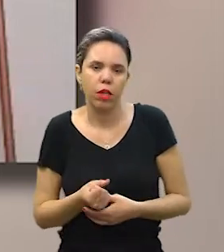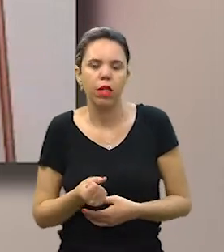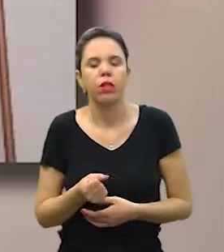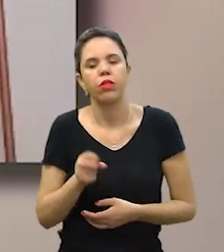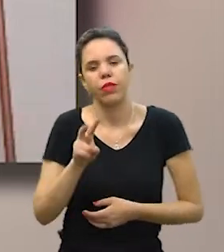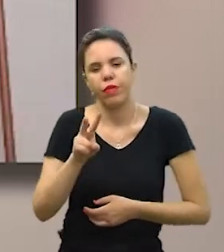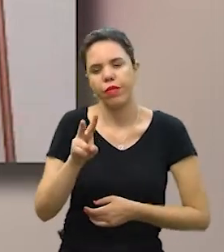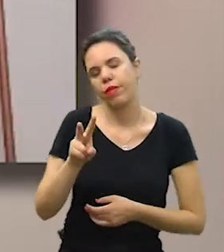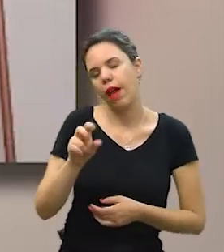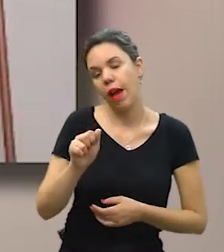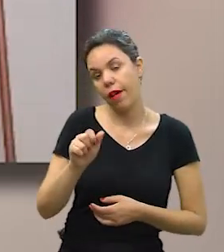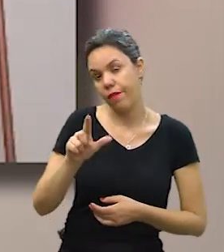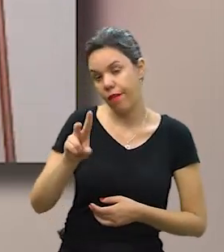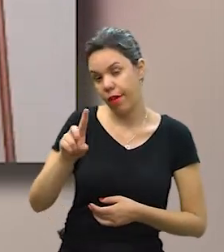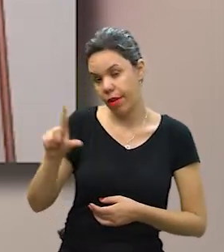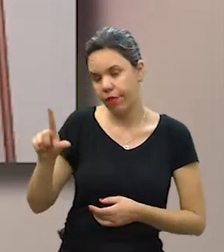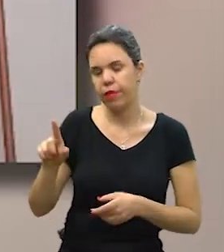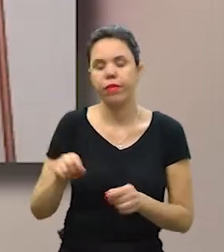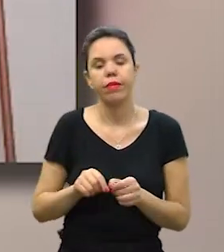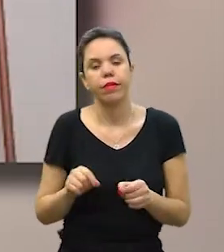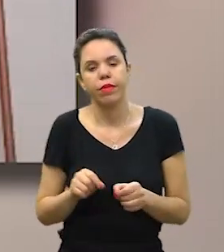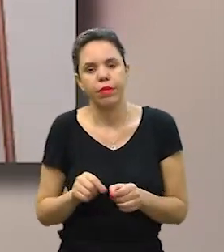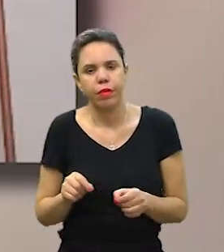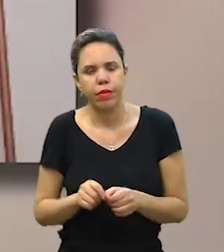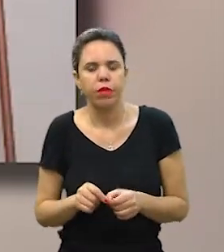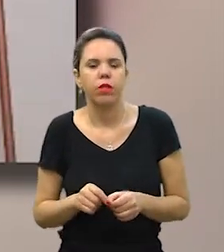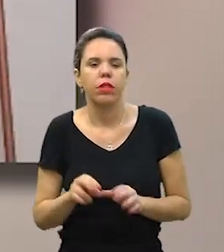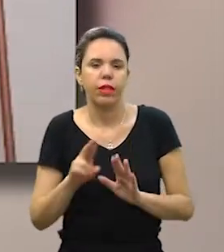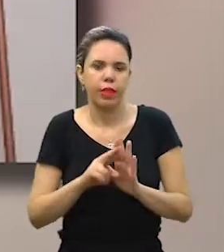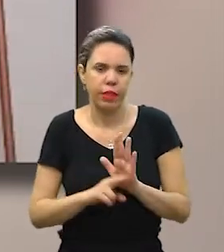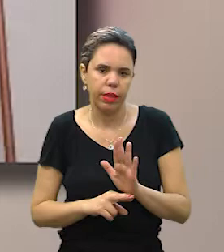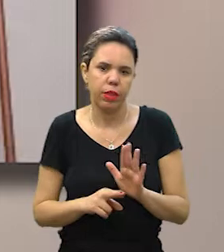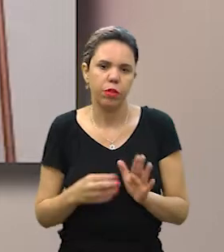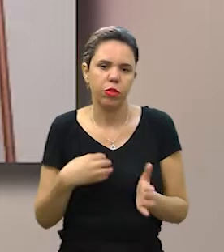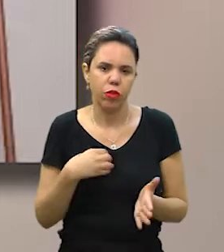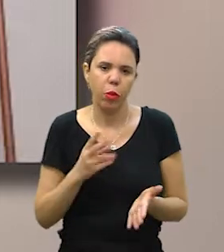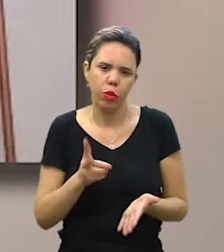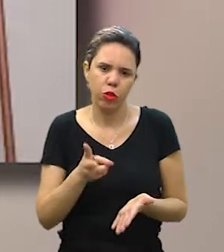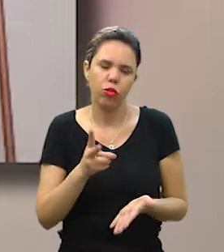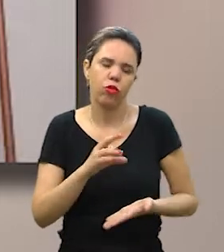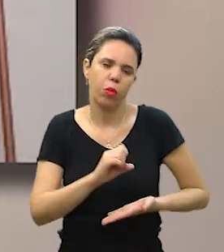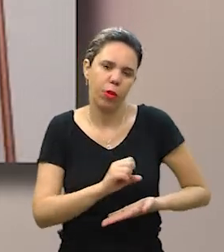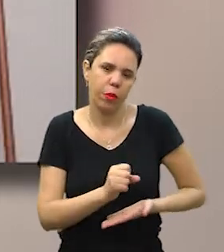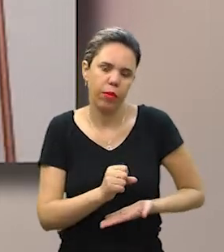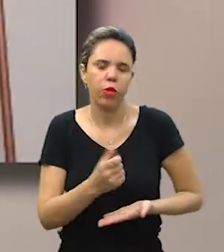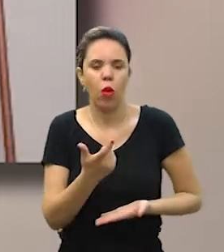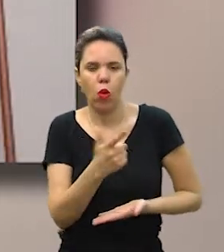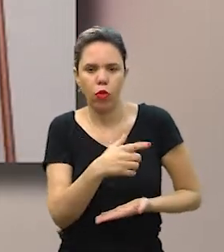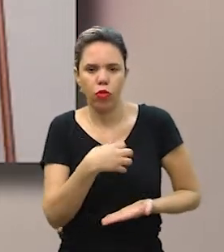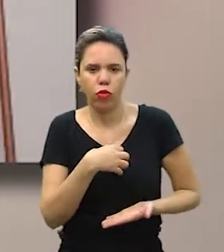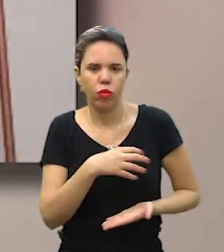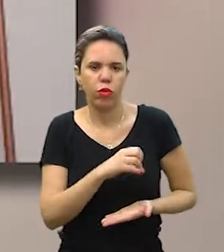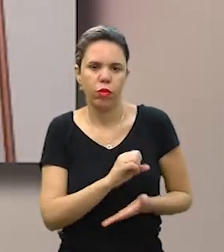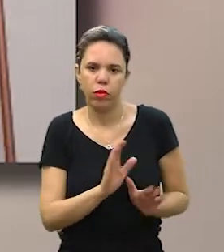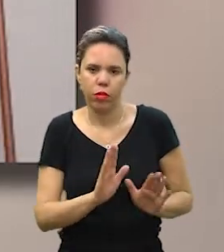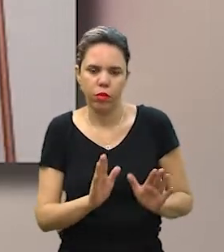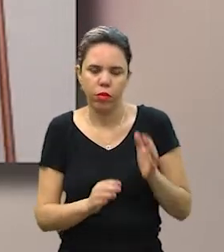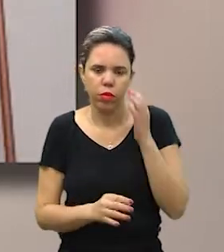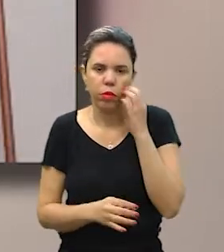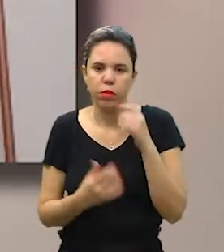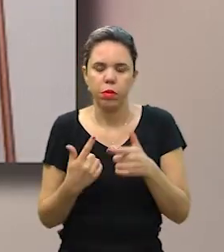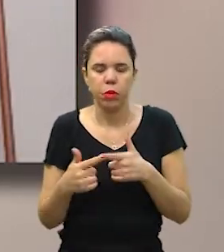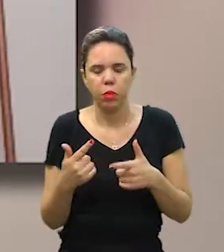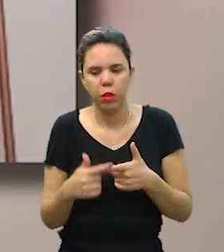uma restrição da dieta materna para que ela possa continuar amamentando esse bebê sem